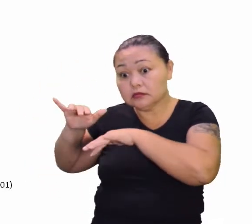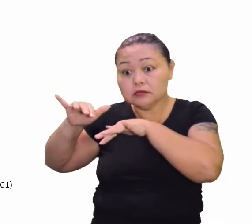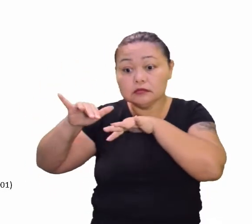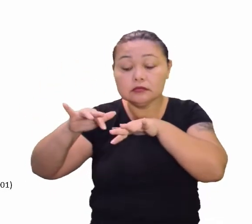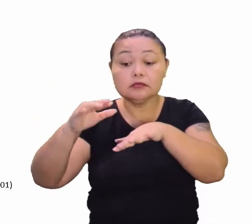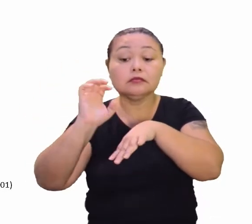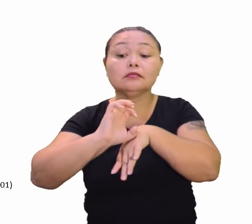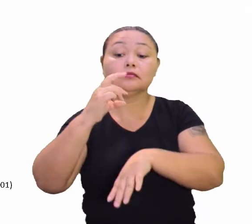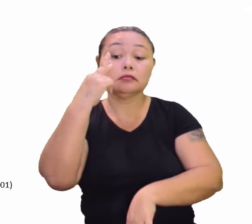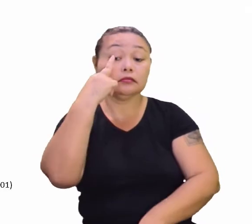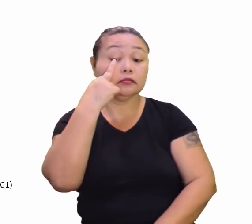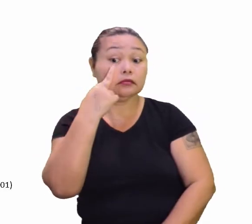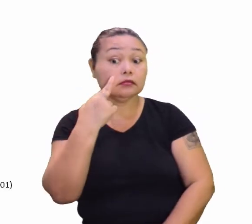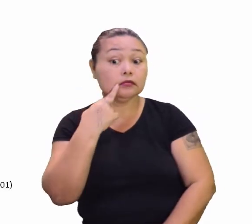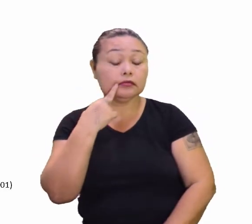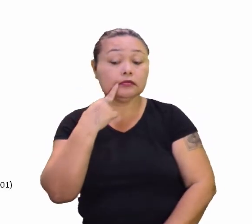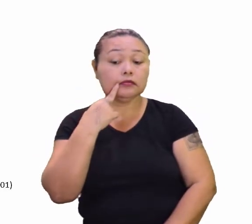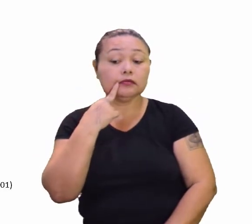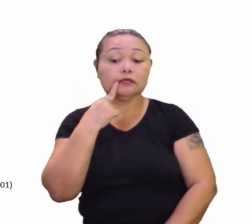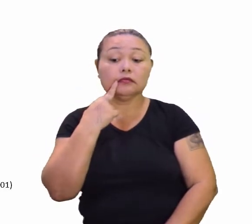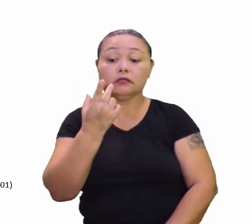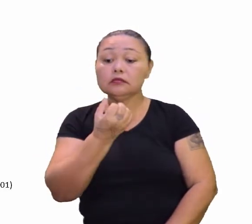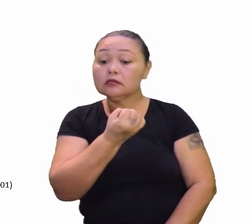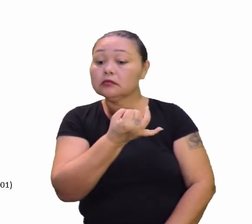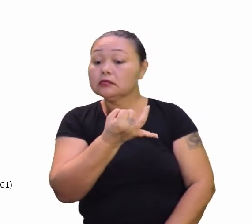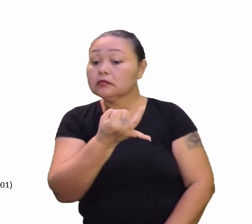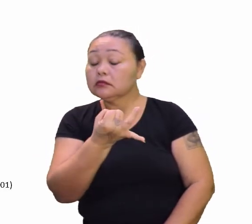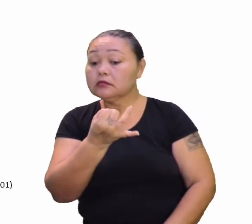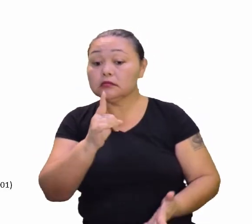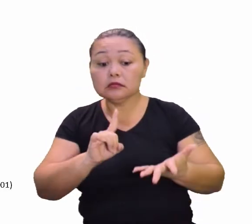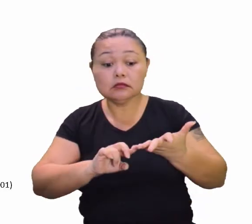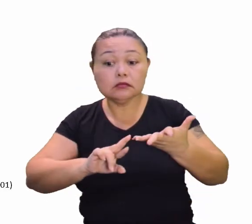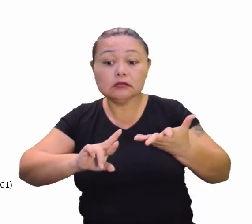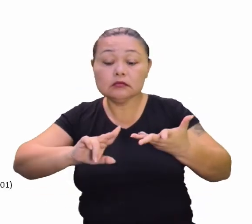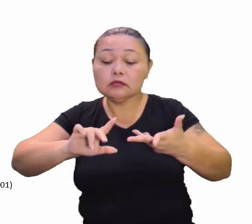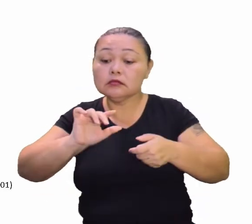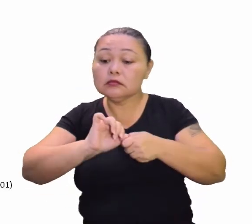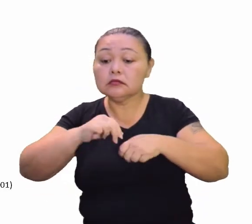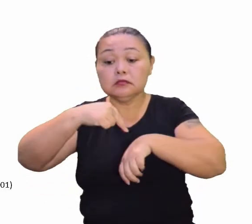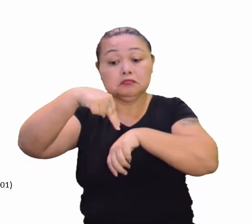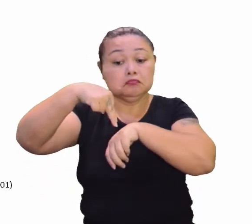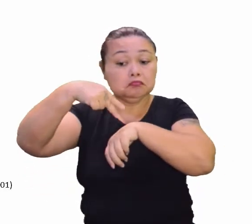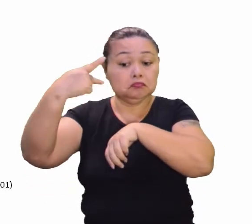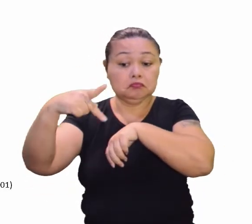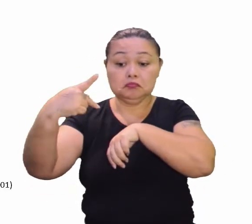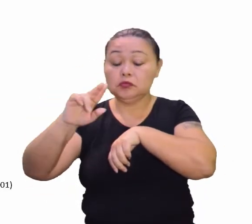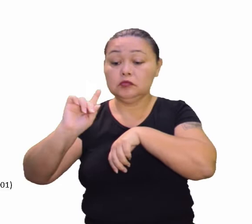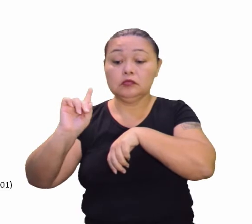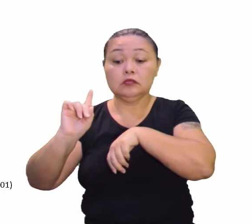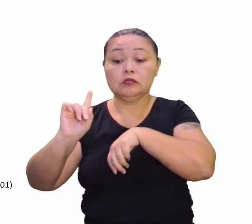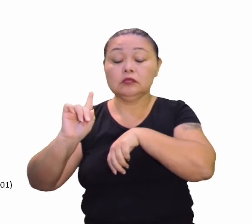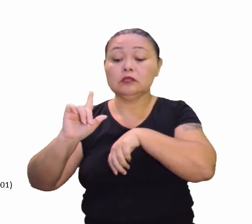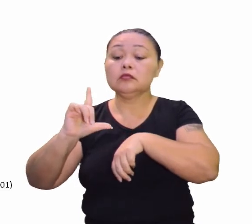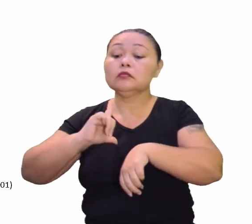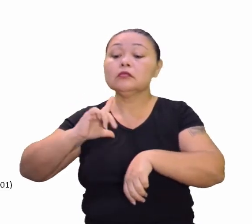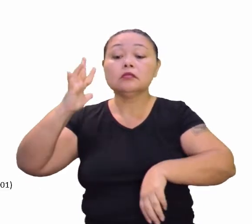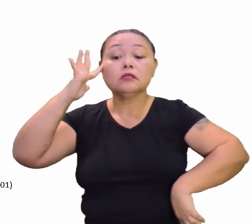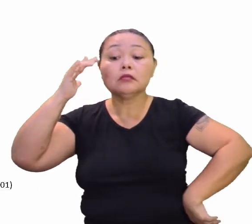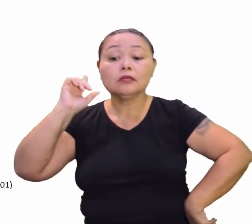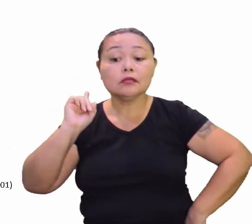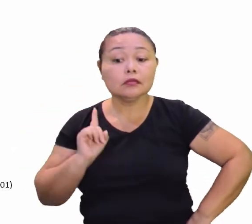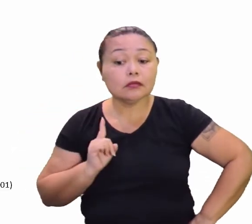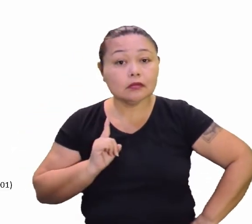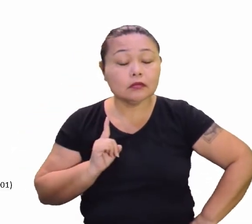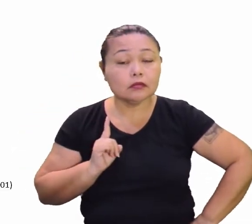Rondônia várias pessoas de nacionalidades que não eram daqui. Exato. Rogério,